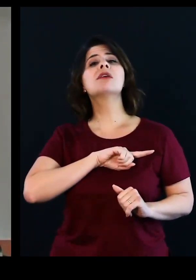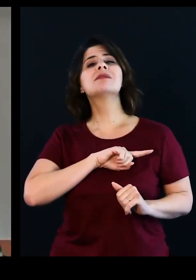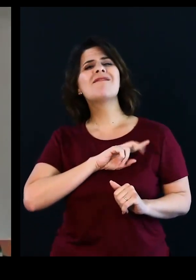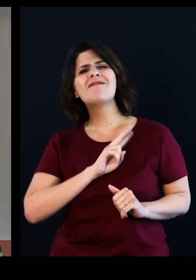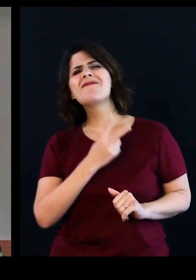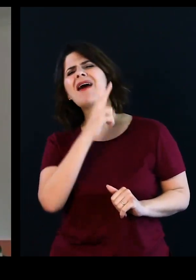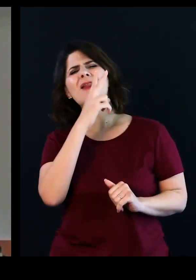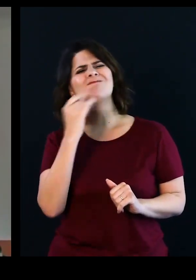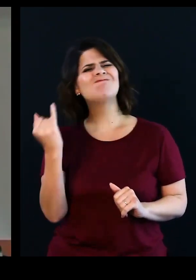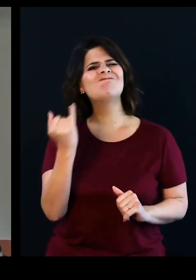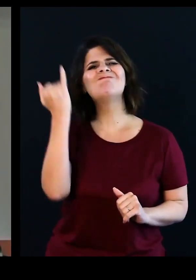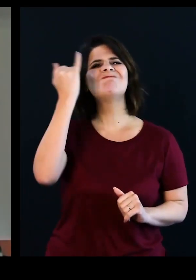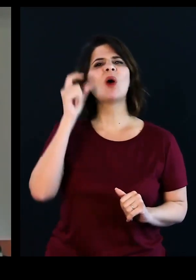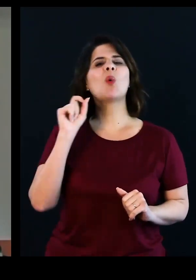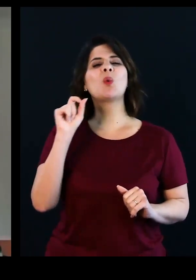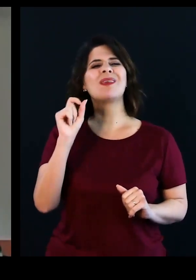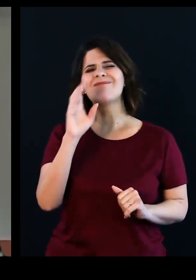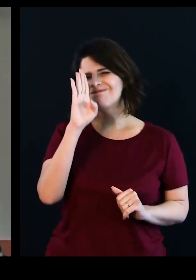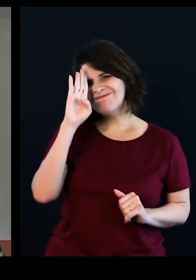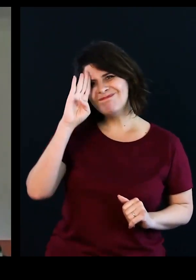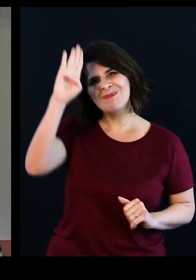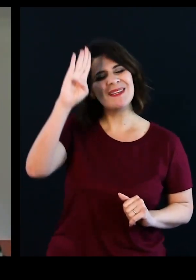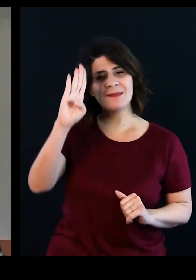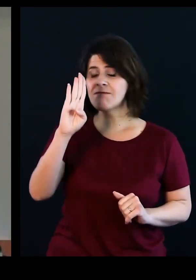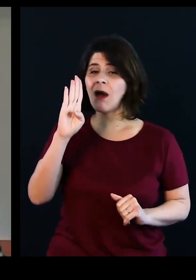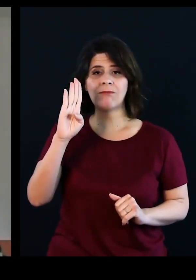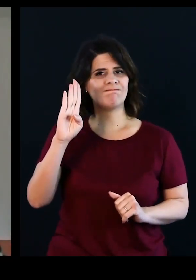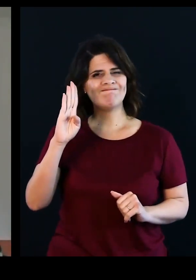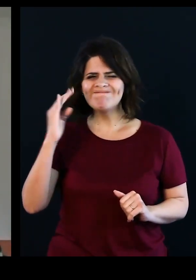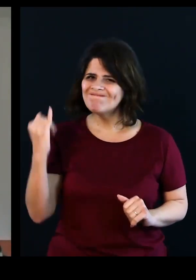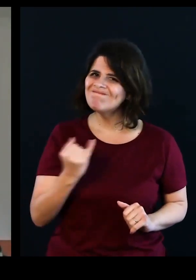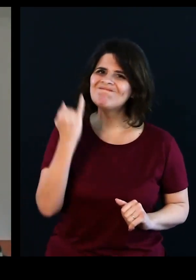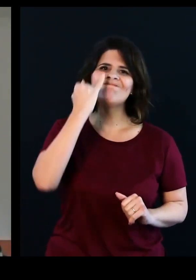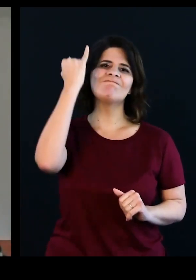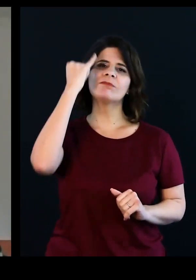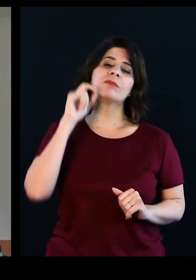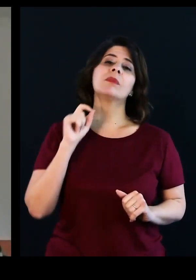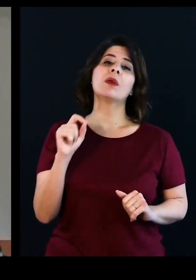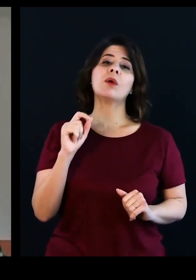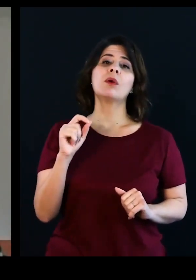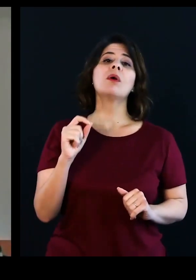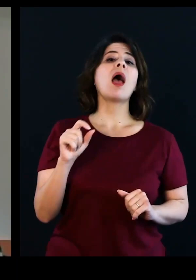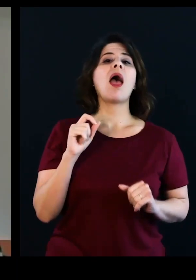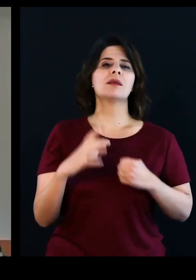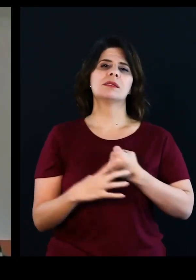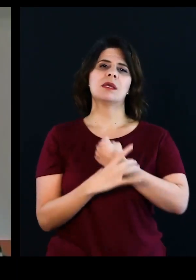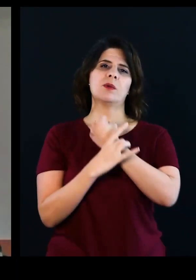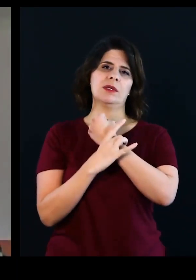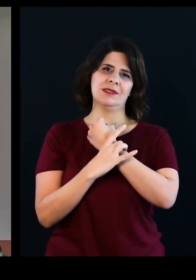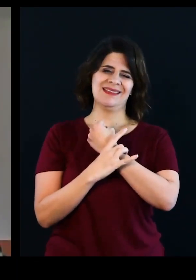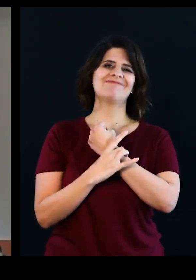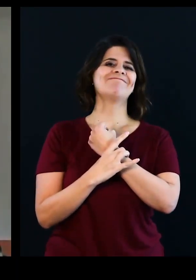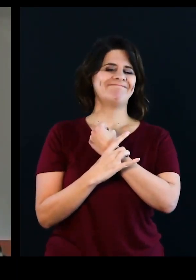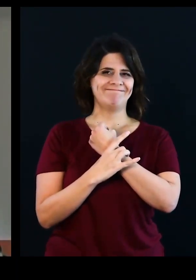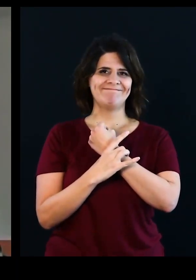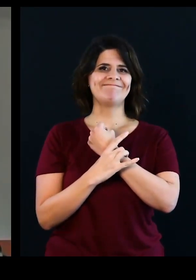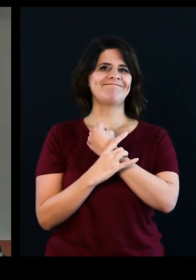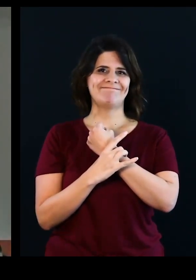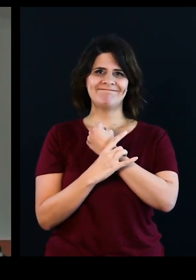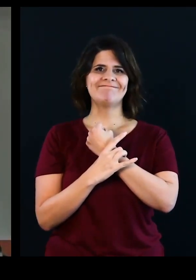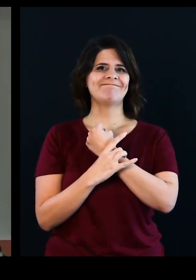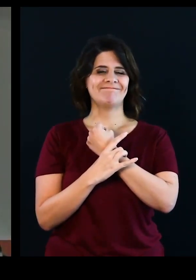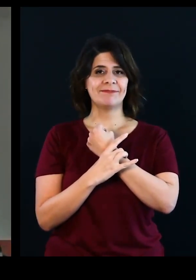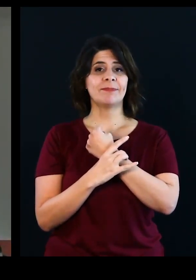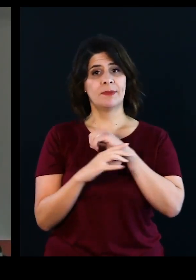um valor muito importante, que é um valor central, inegociável dentro da companhia, que é a questão da segurança. E a segurança, seja